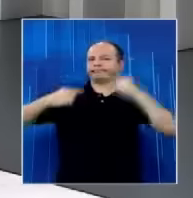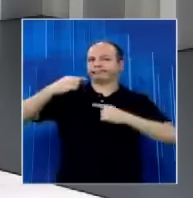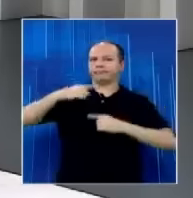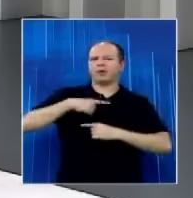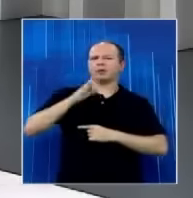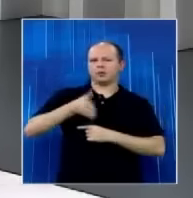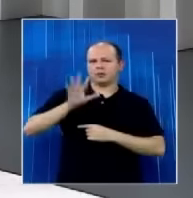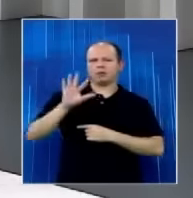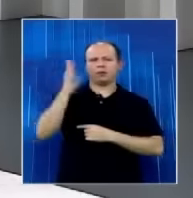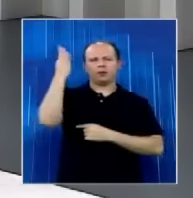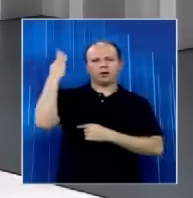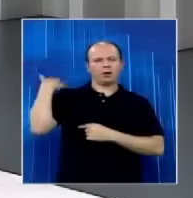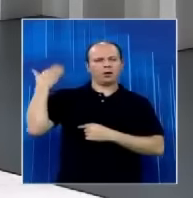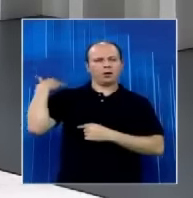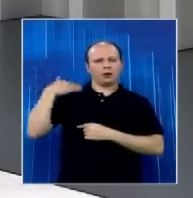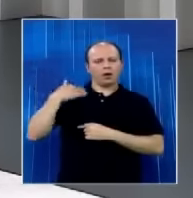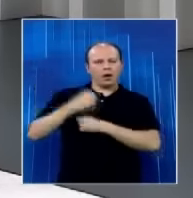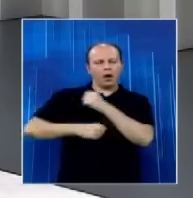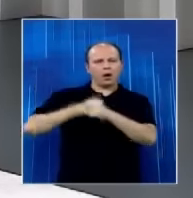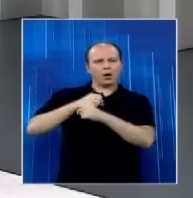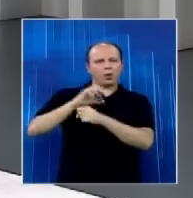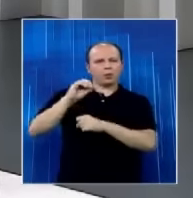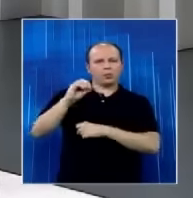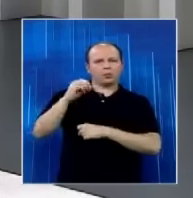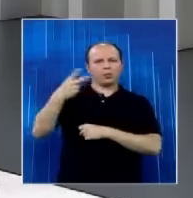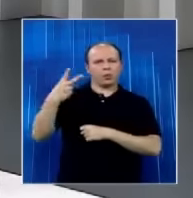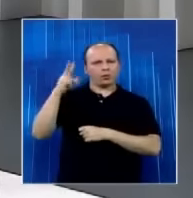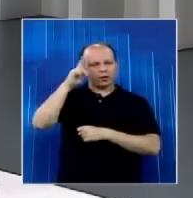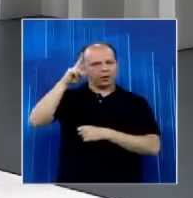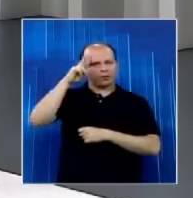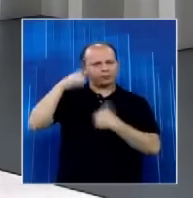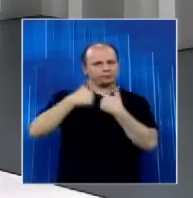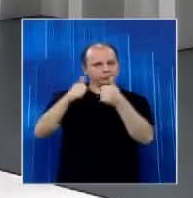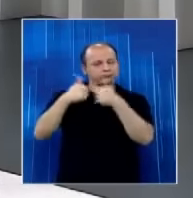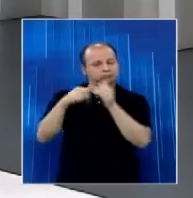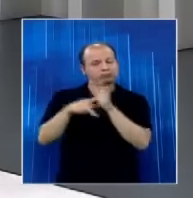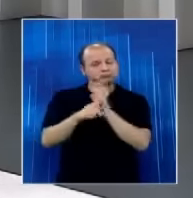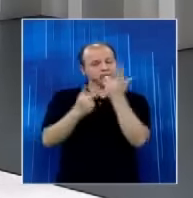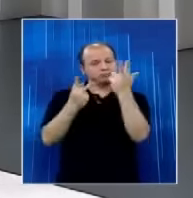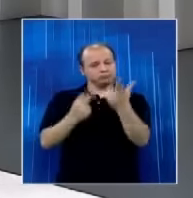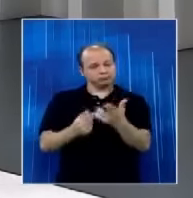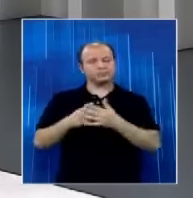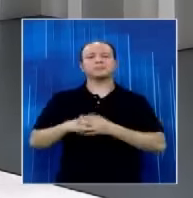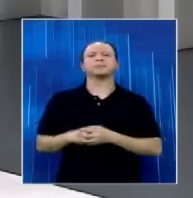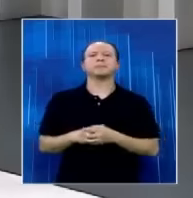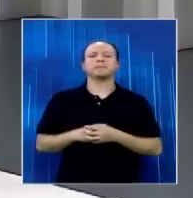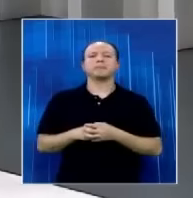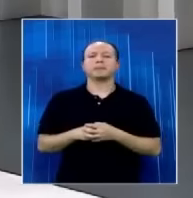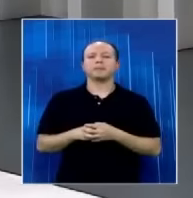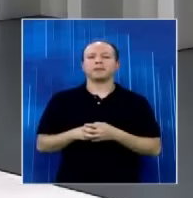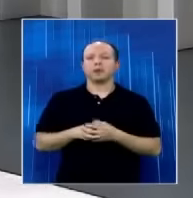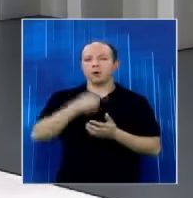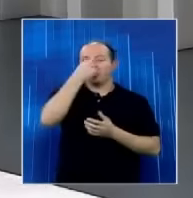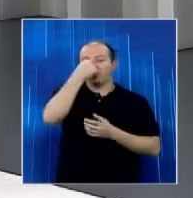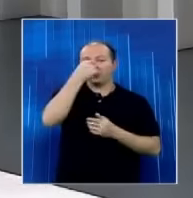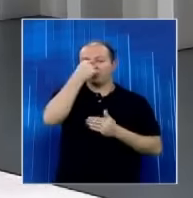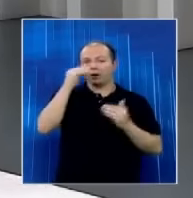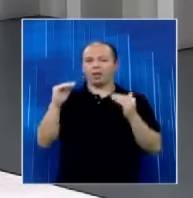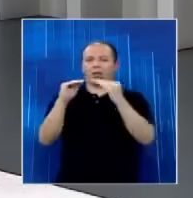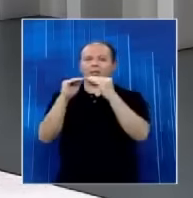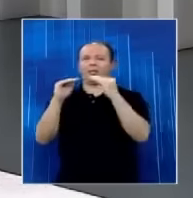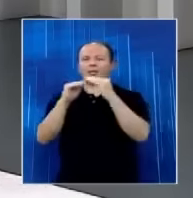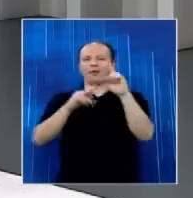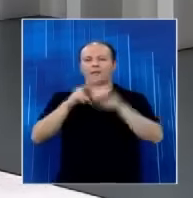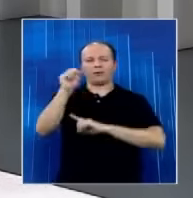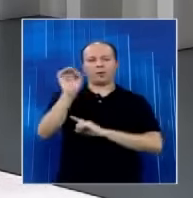Como houve já na campanha, por exemplo, de 2012, na questão do transporte. Então, Empate para o Russomano é vitória, porque ele